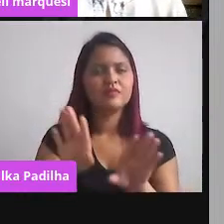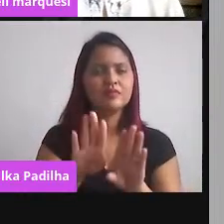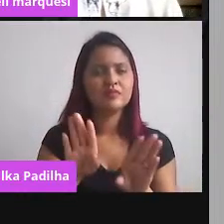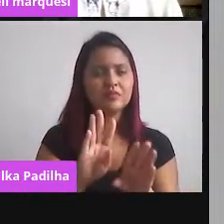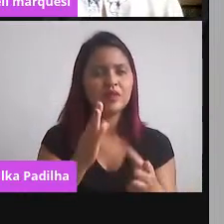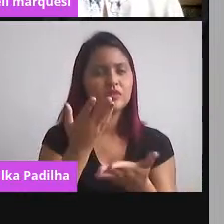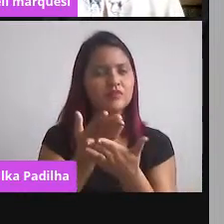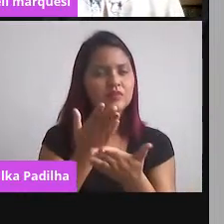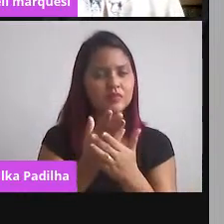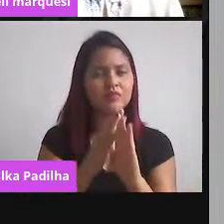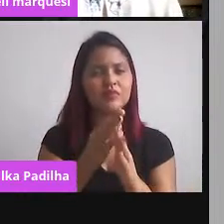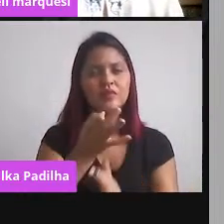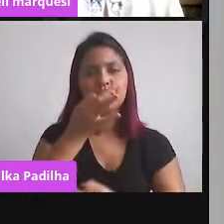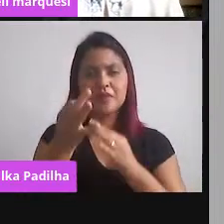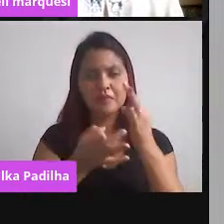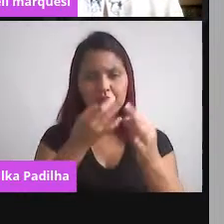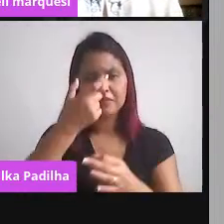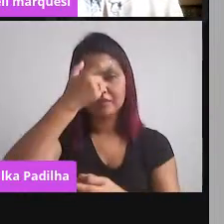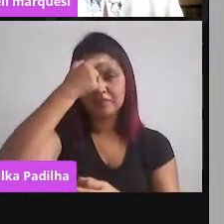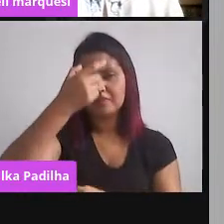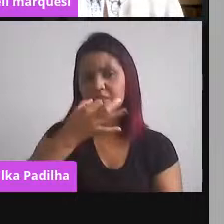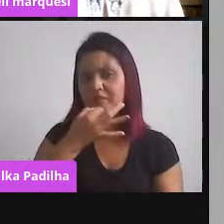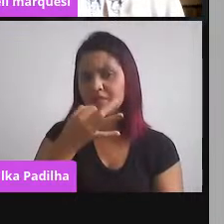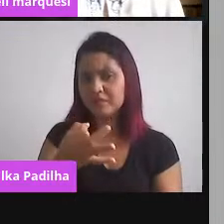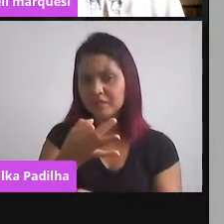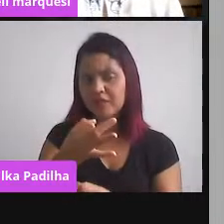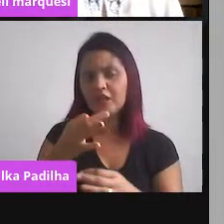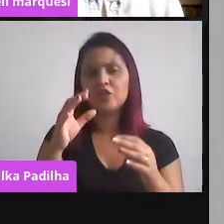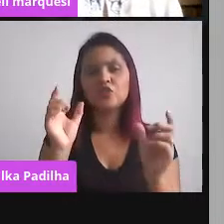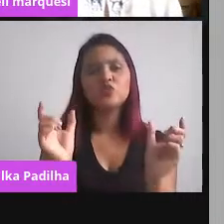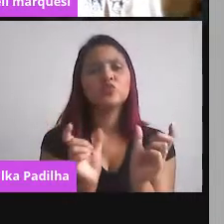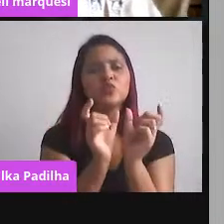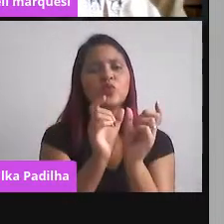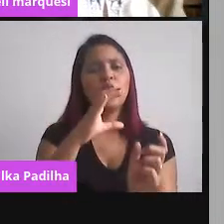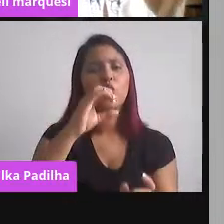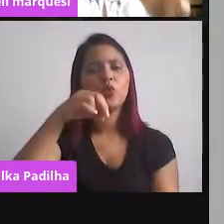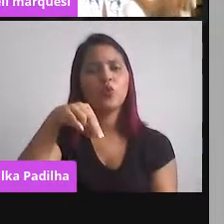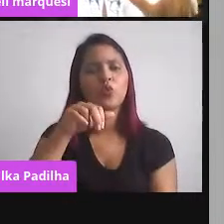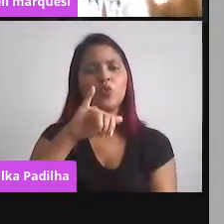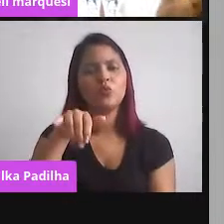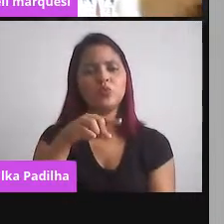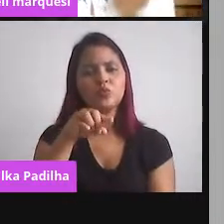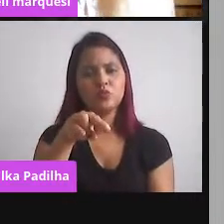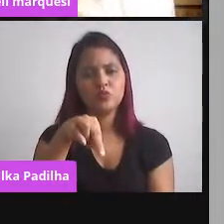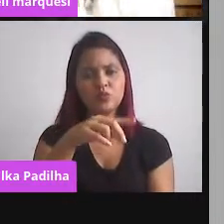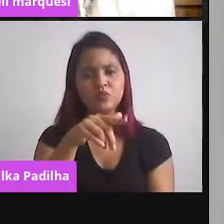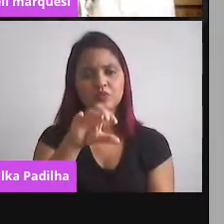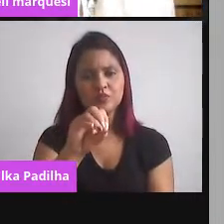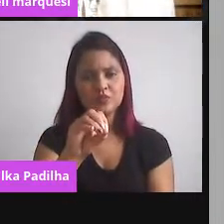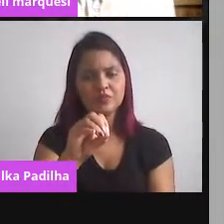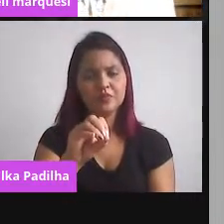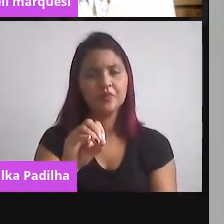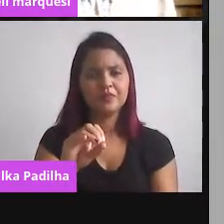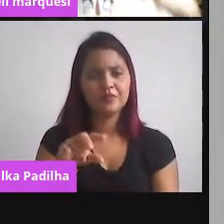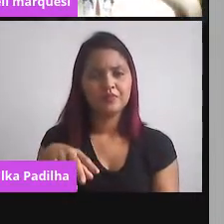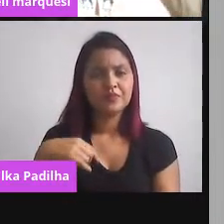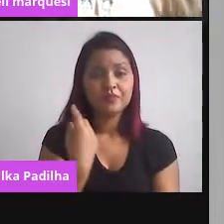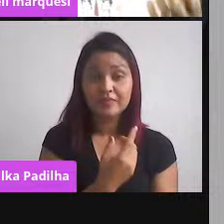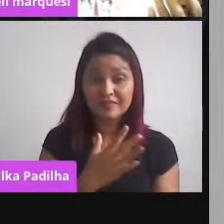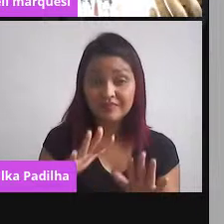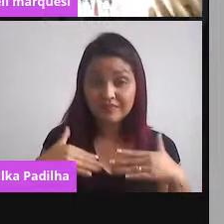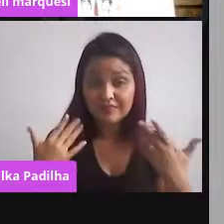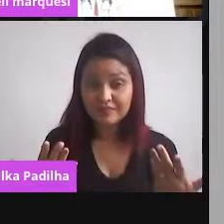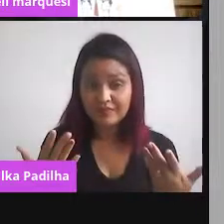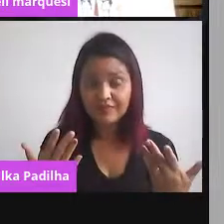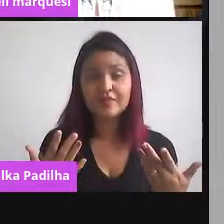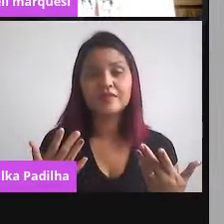né? Então, era um momento em que foi possível fazer isso. Então, nós vamos vendo que do limite de uma abordagem, a gente vai passando para esse. Então,